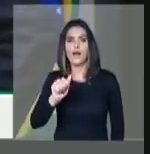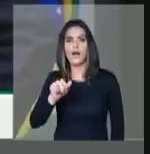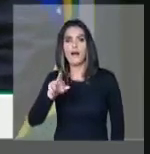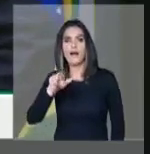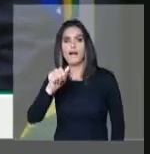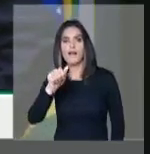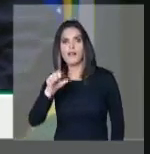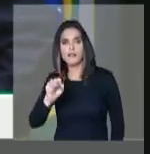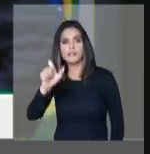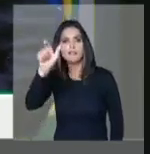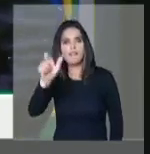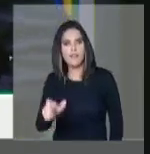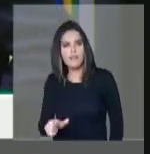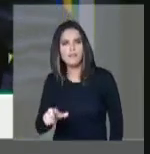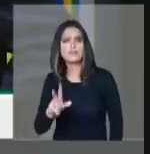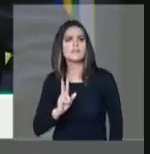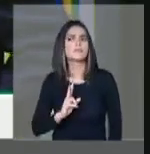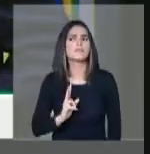que sempre se impôs